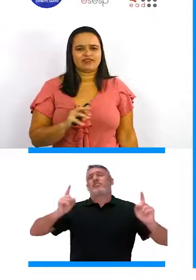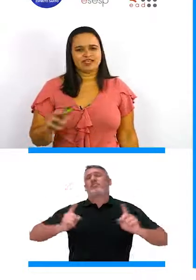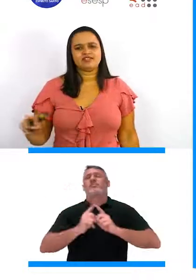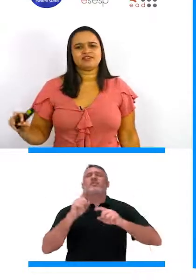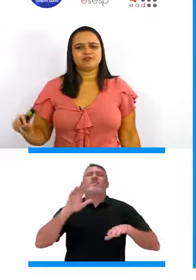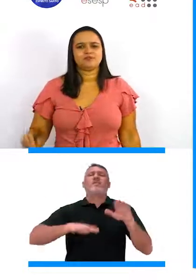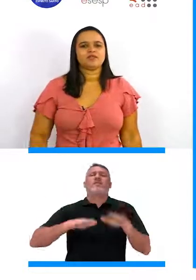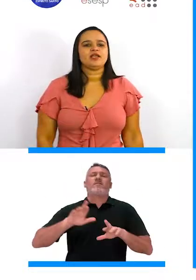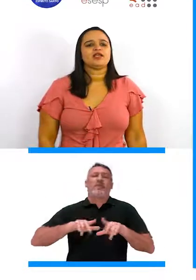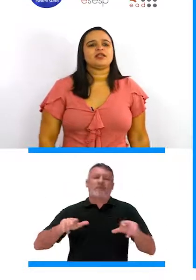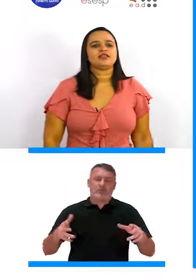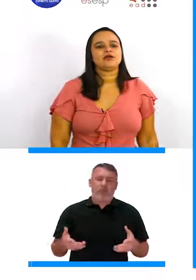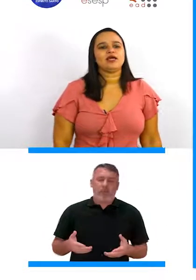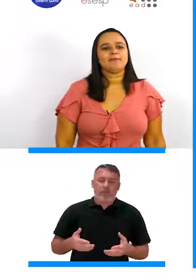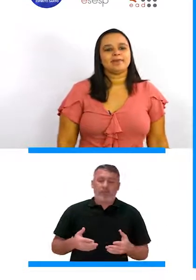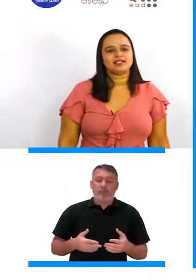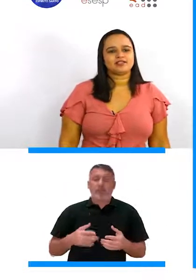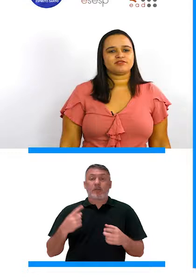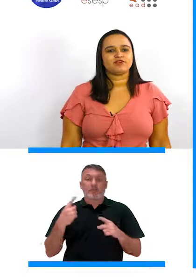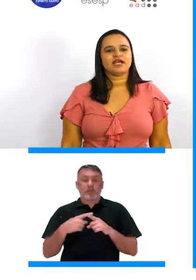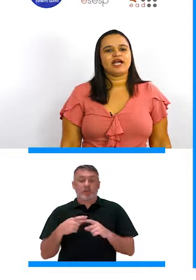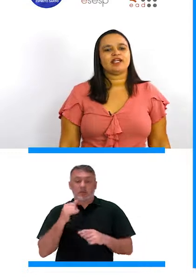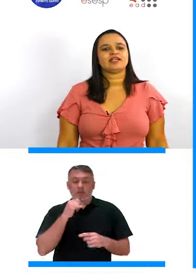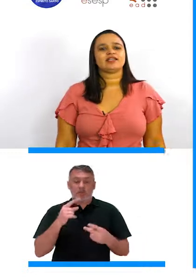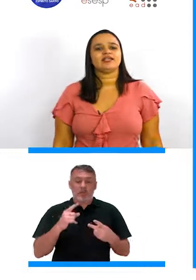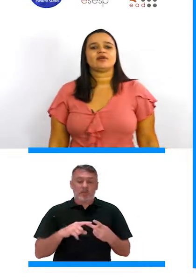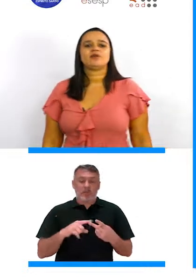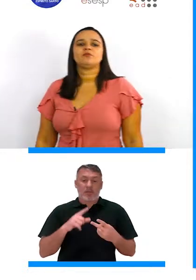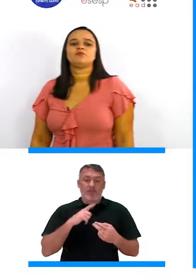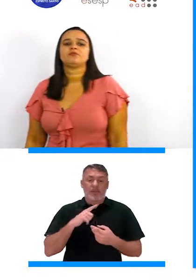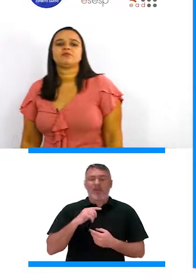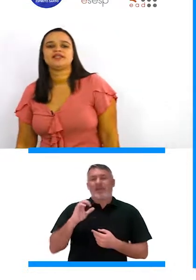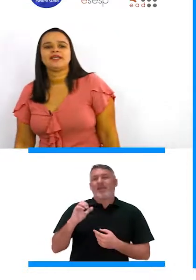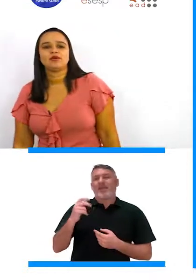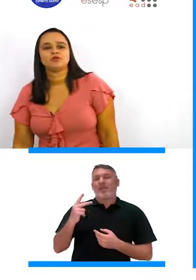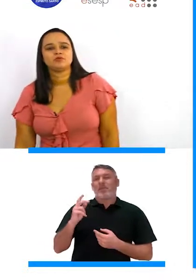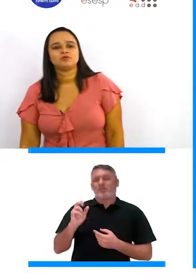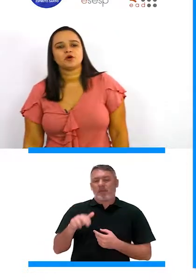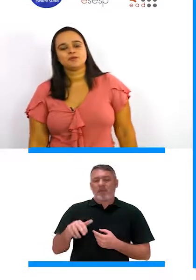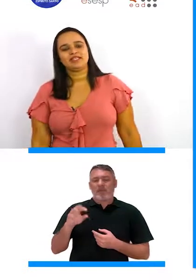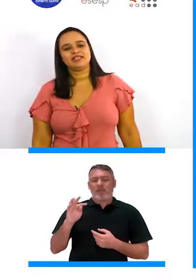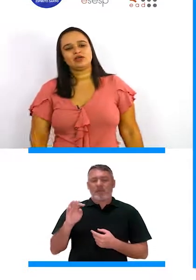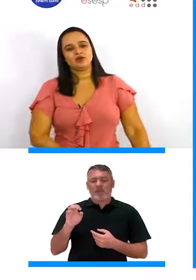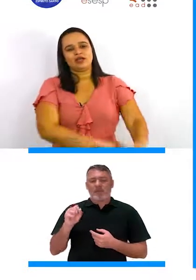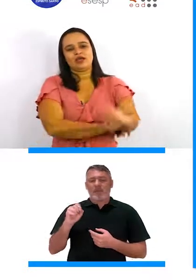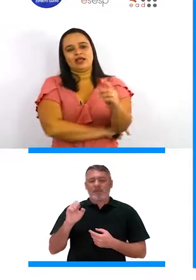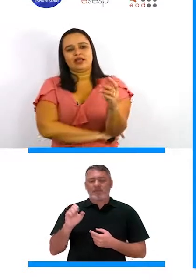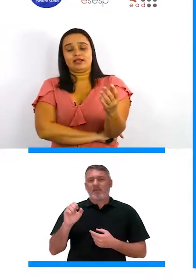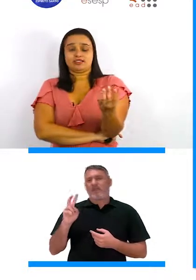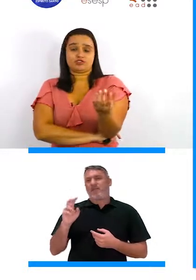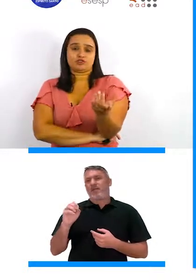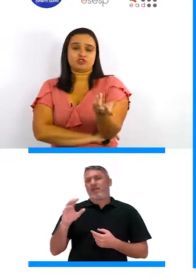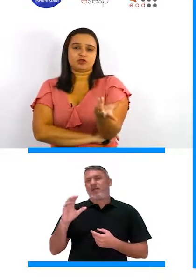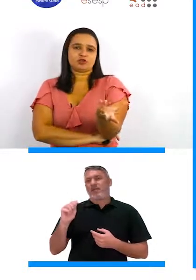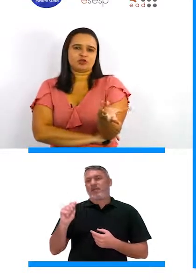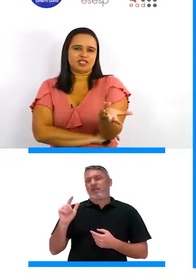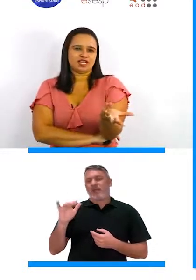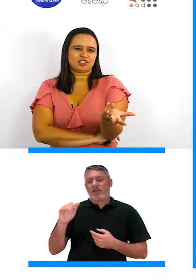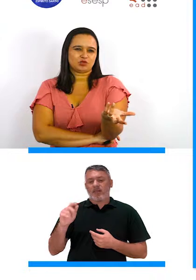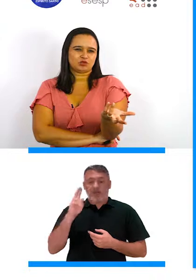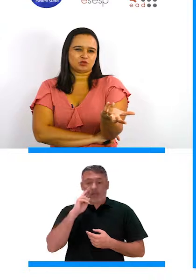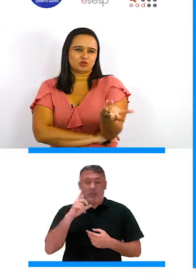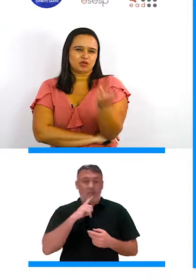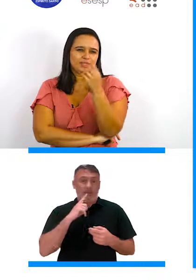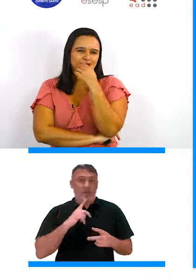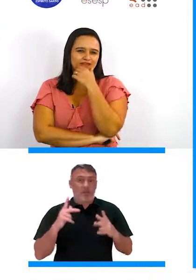há variação. Então, a epêntese vocálica, né? Como um pneu por pneu. Se a gente fosse pronunciar